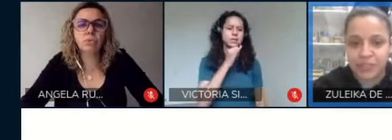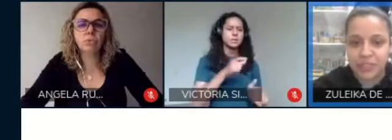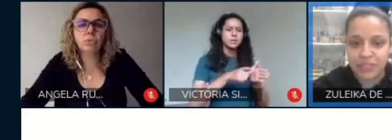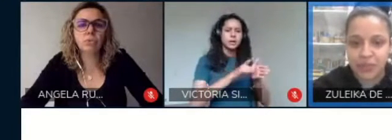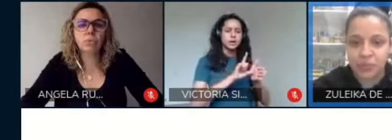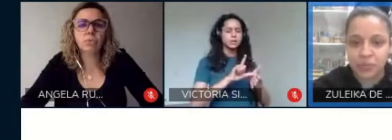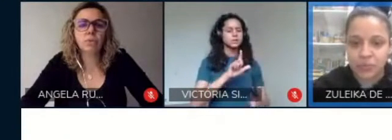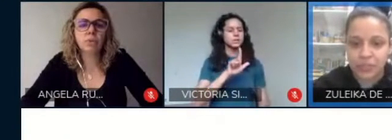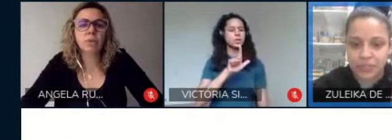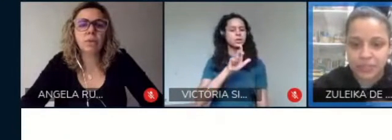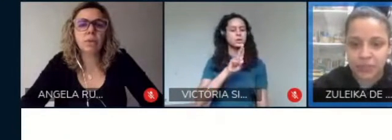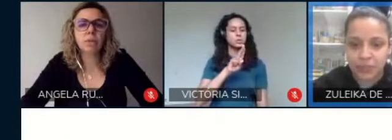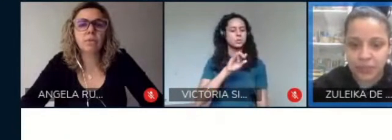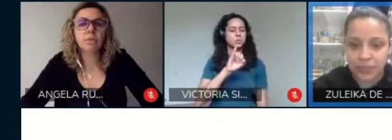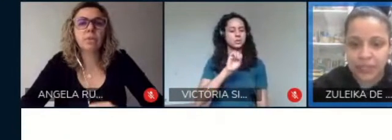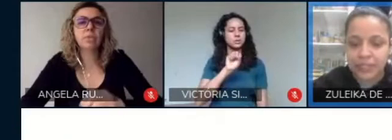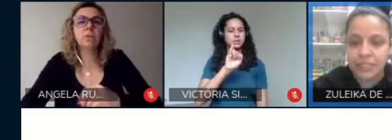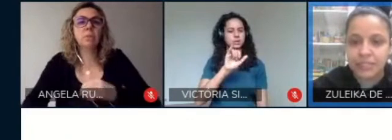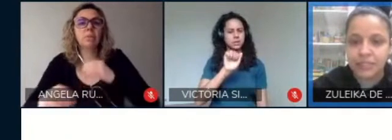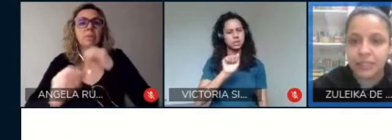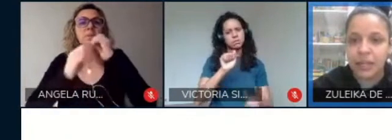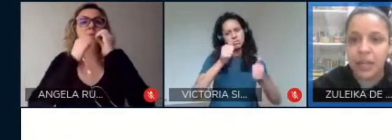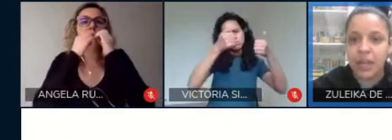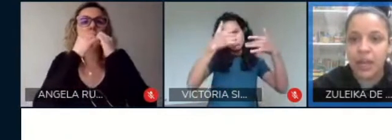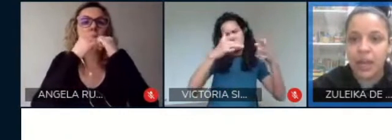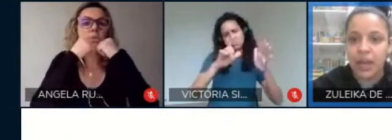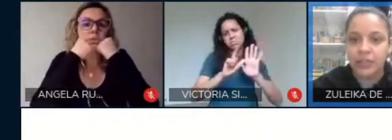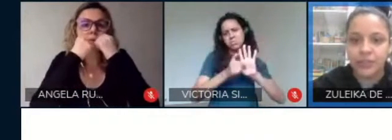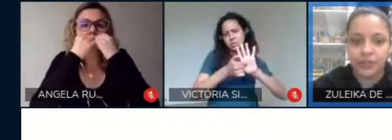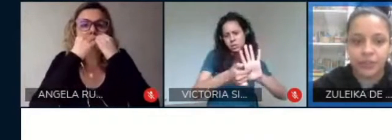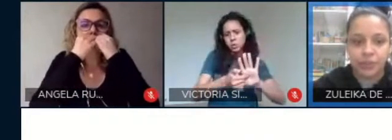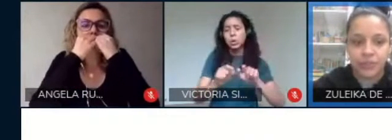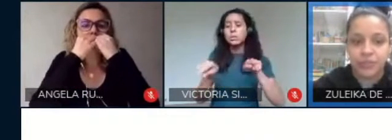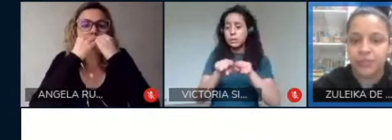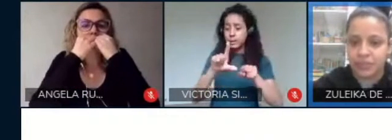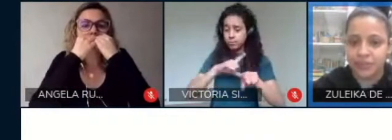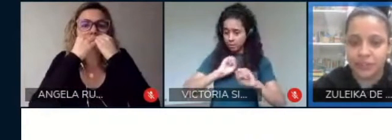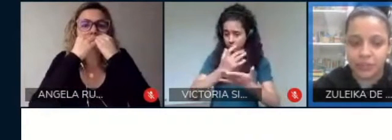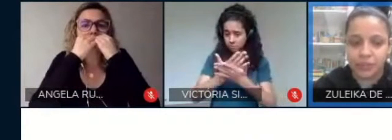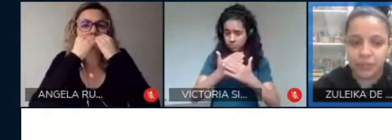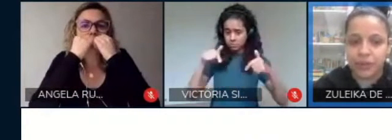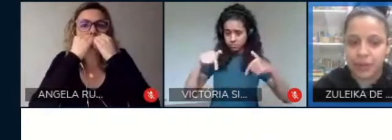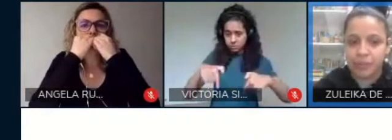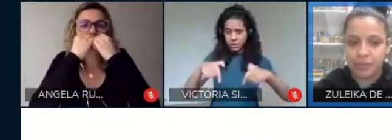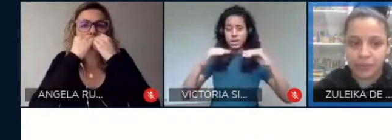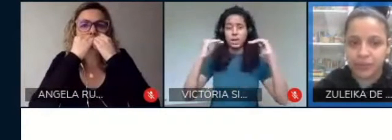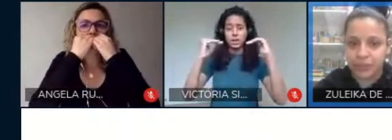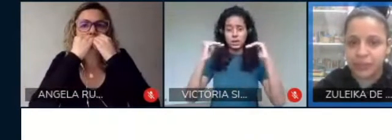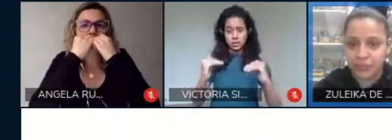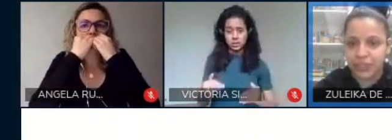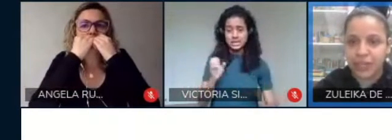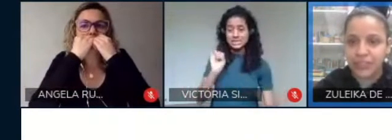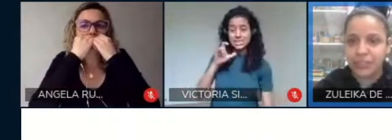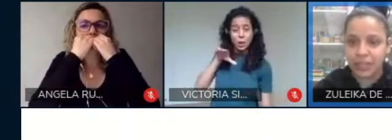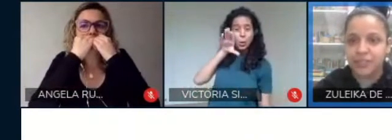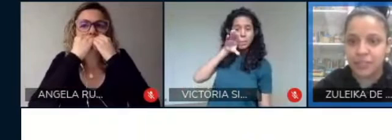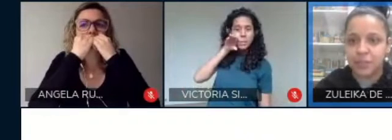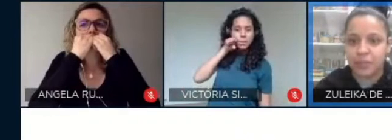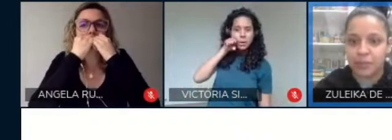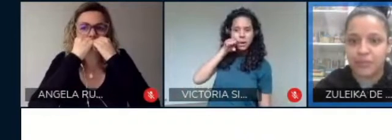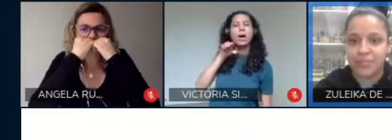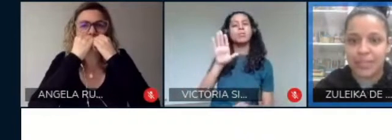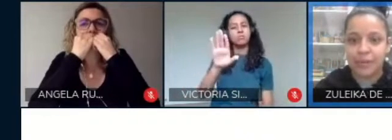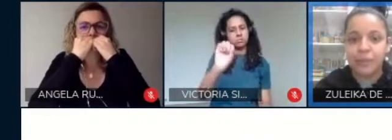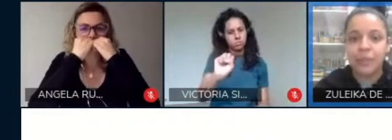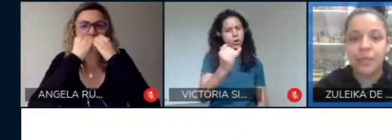apresentou para vocês, e alguns deles estão aqui na lista. Acho que eu posso, se eu estiver falando muito rápido, eu estou lendo o chat, tá?